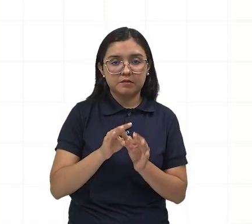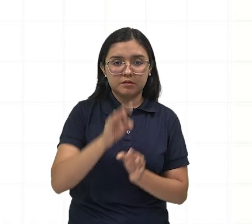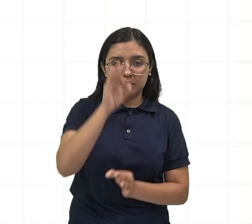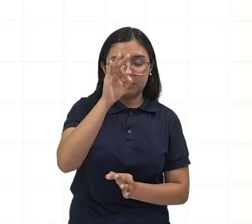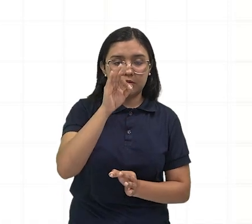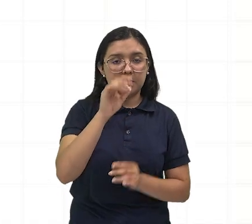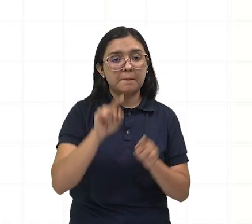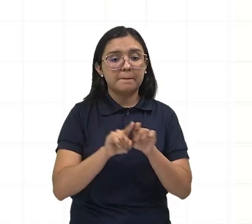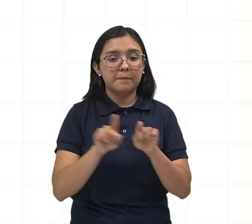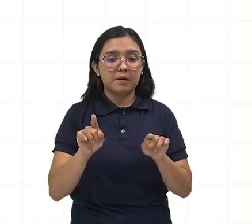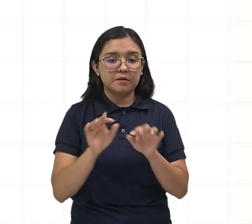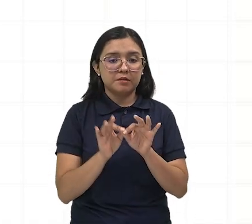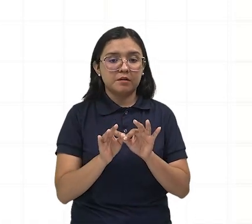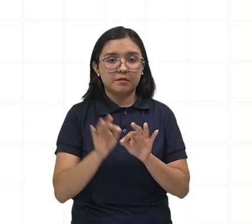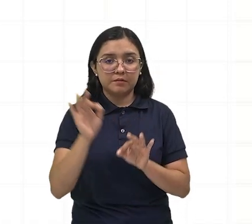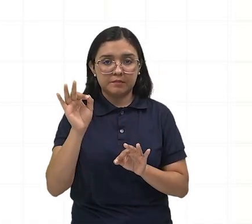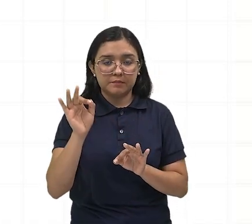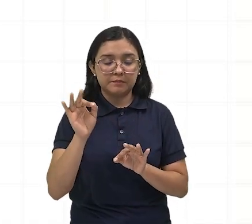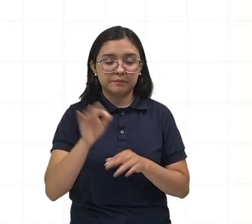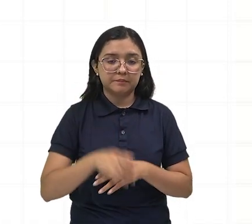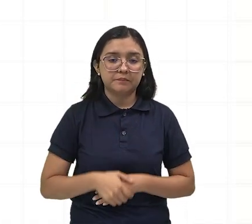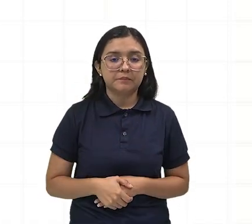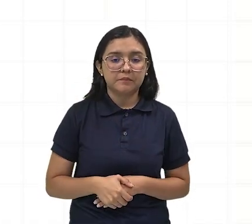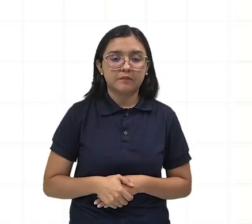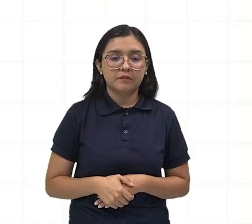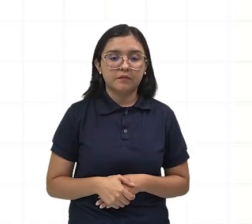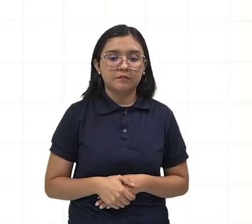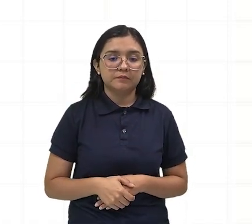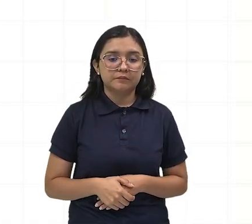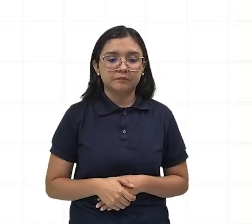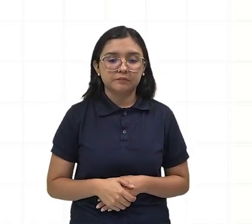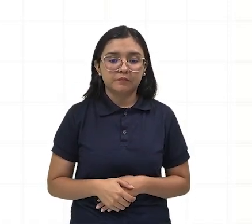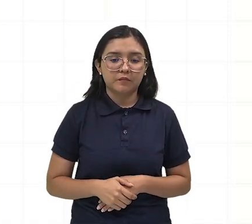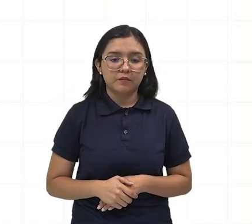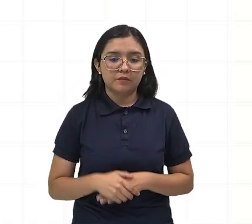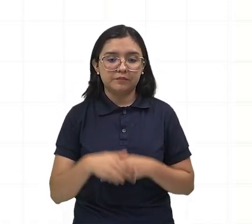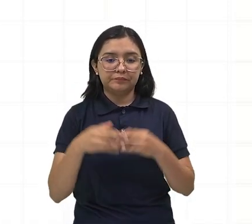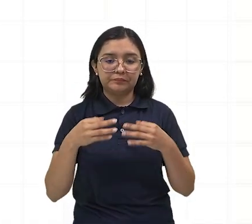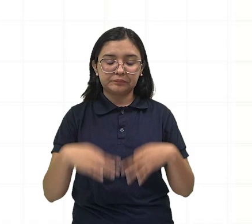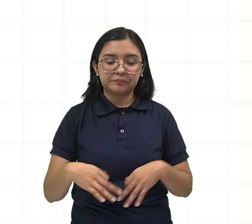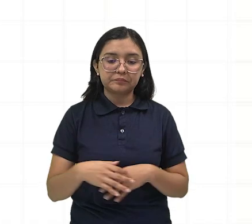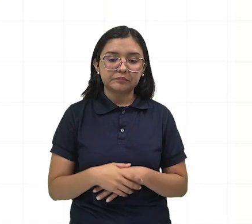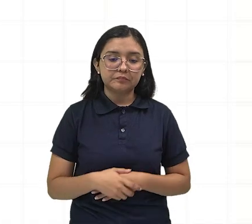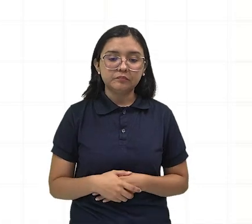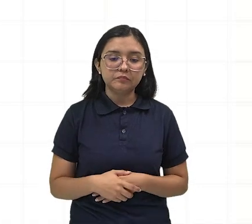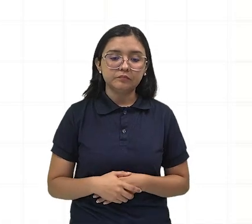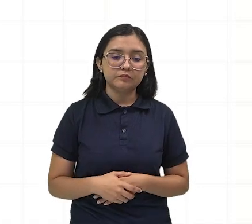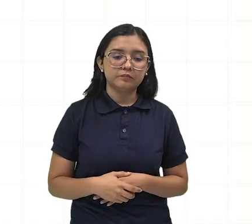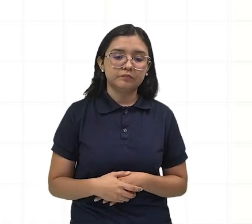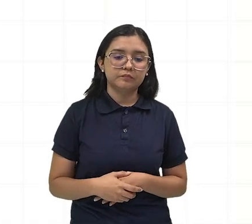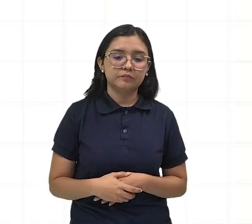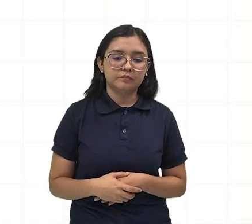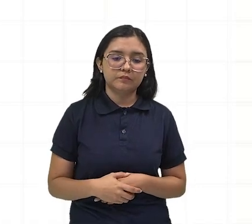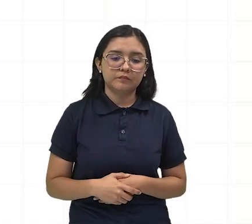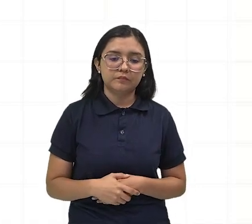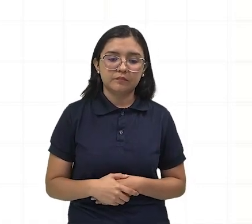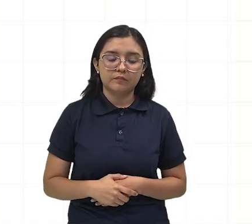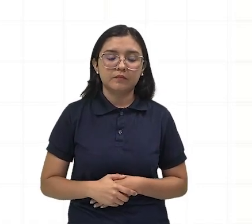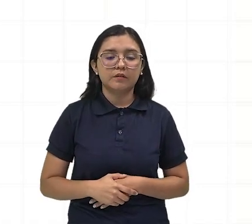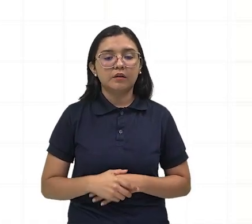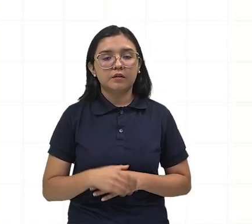para ser 90 graus, né? Um pouquinho mais para cá. Muito bem. Então, nós vimos aqui